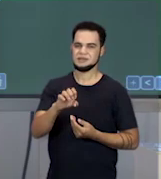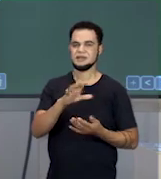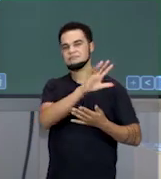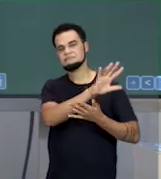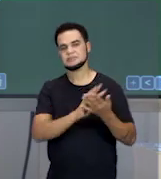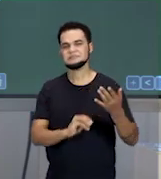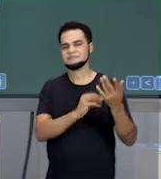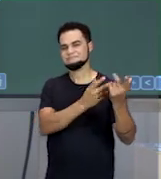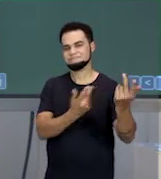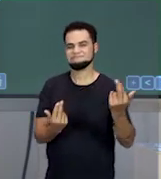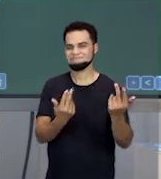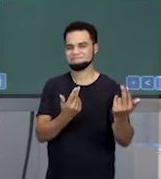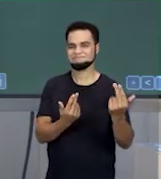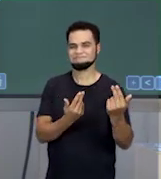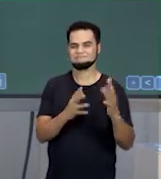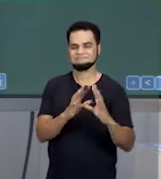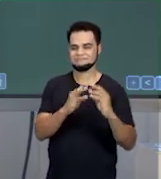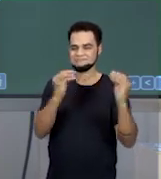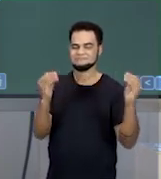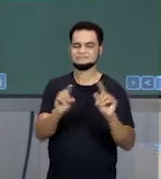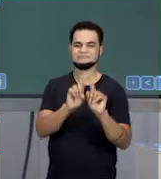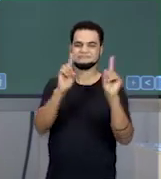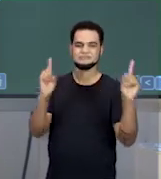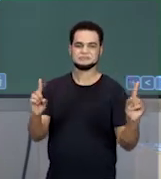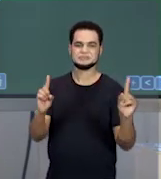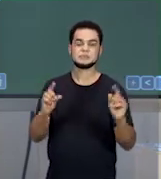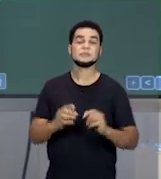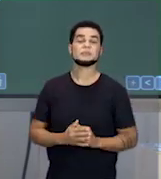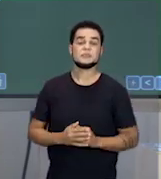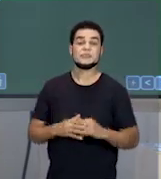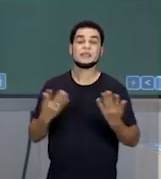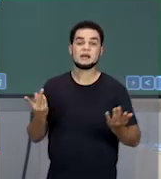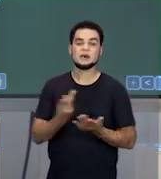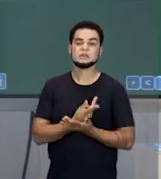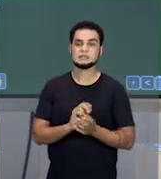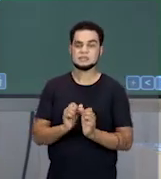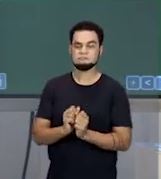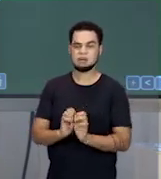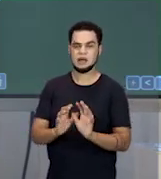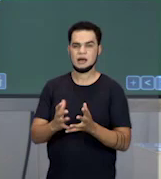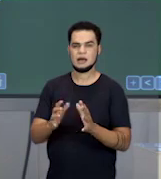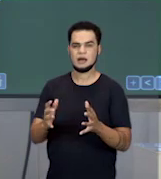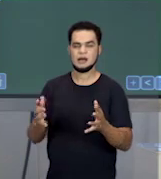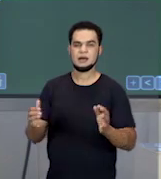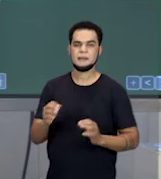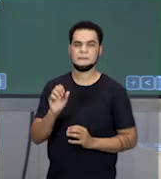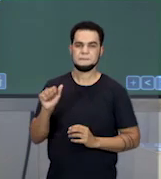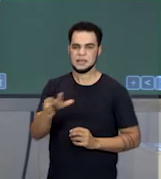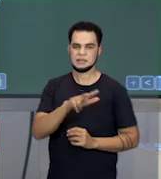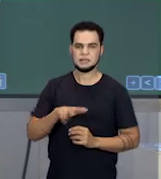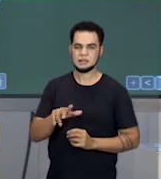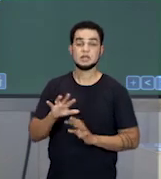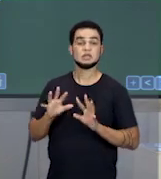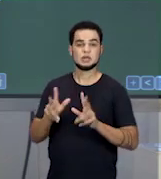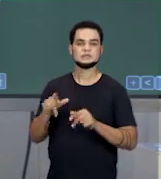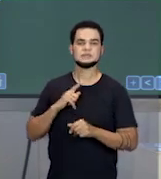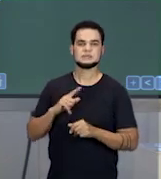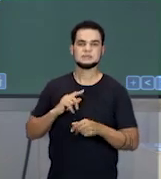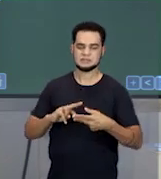colônia aqui então de bactérias, tá? Todas vão ter o gene da insulina